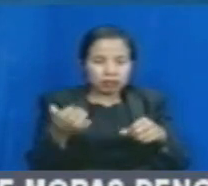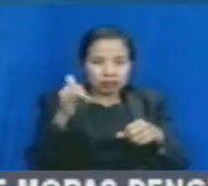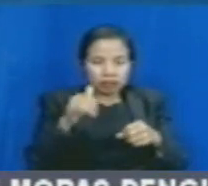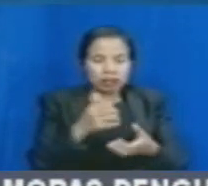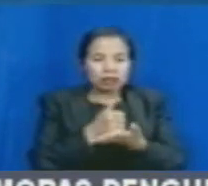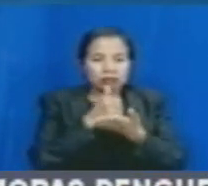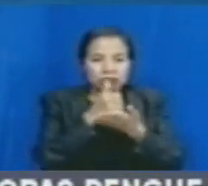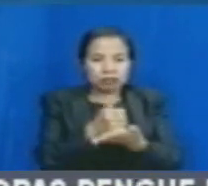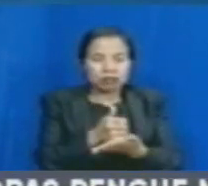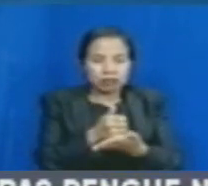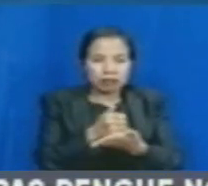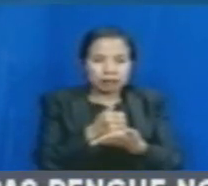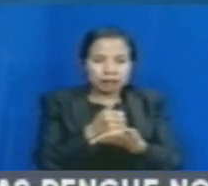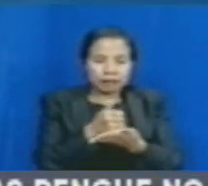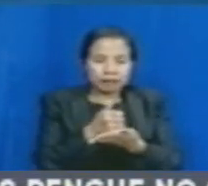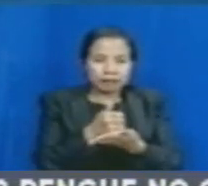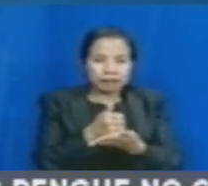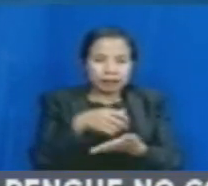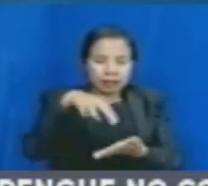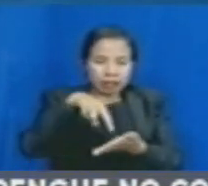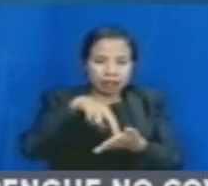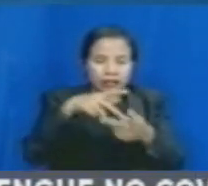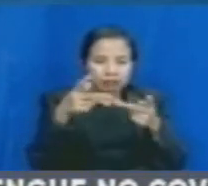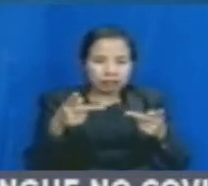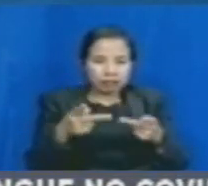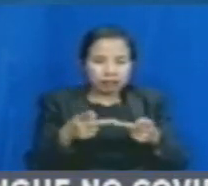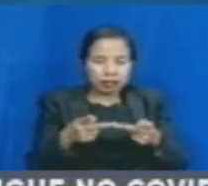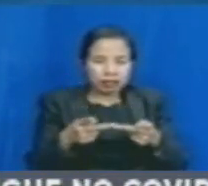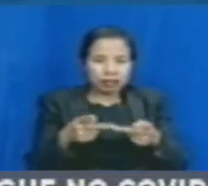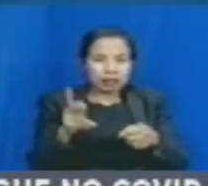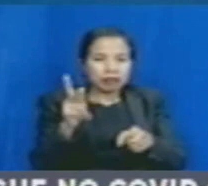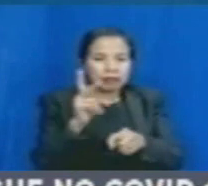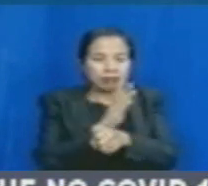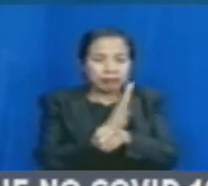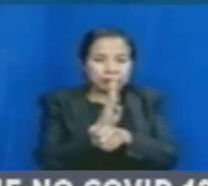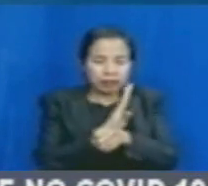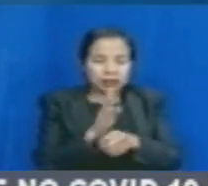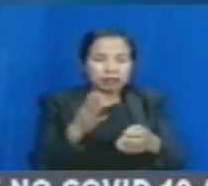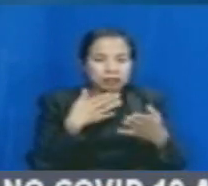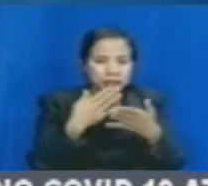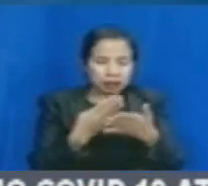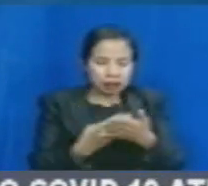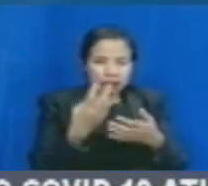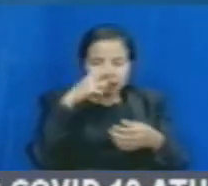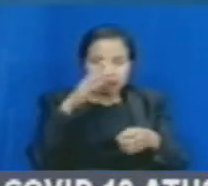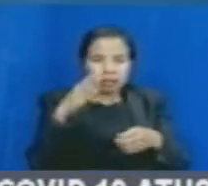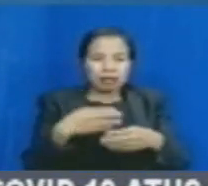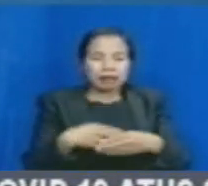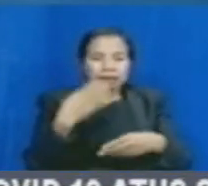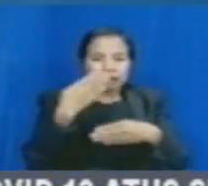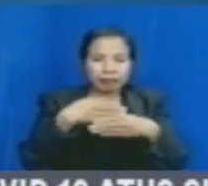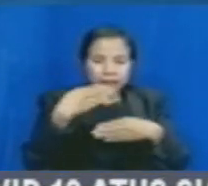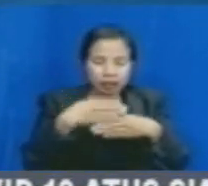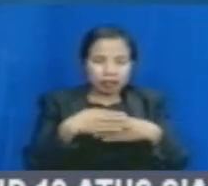ajuda ajuda hari ambiente negócio neve favorável hari barreira sirneve